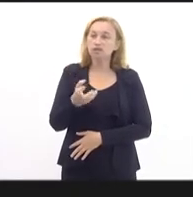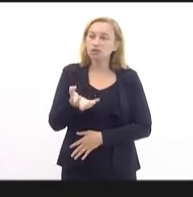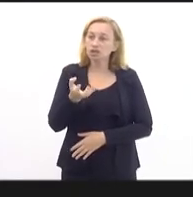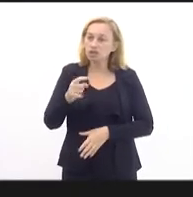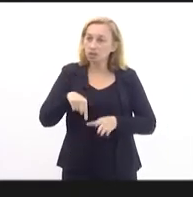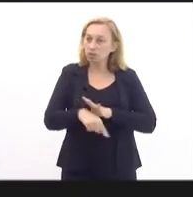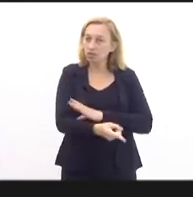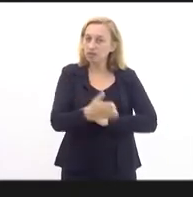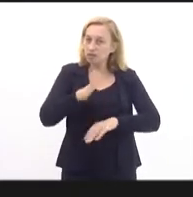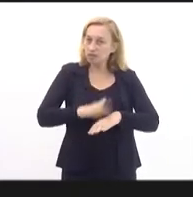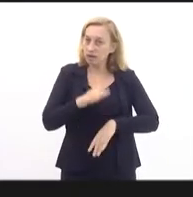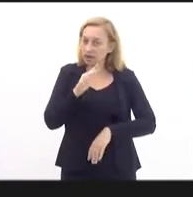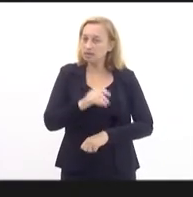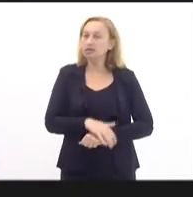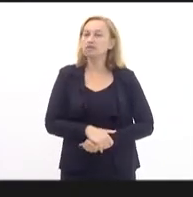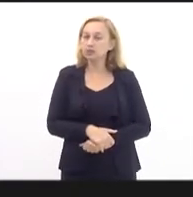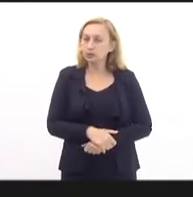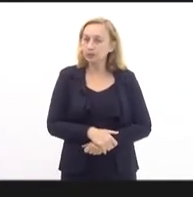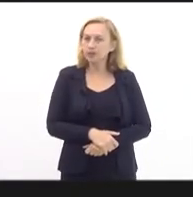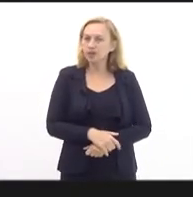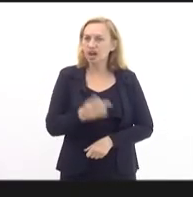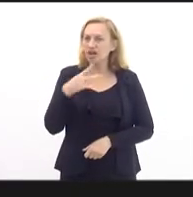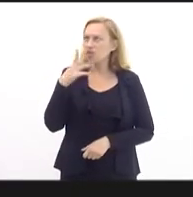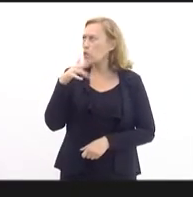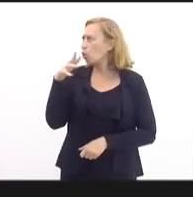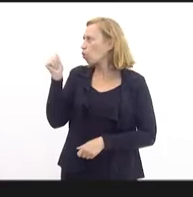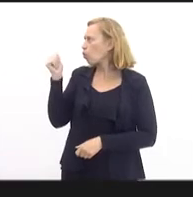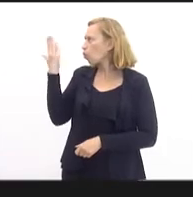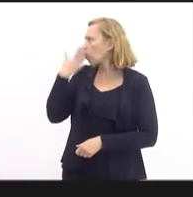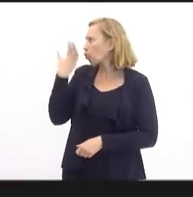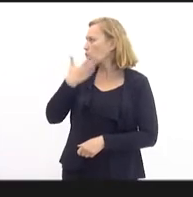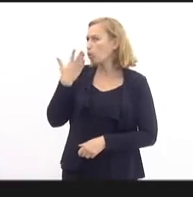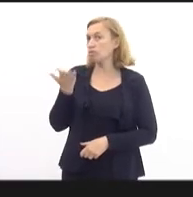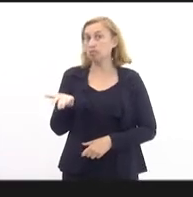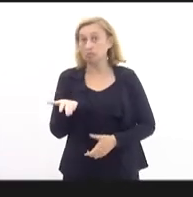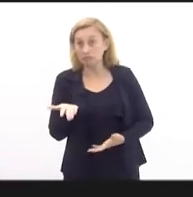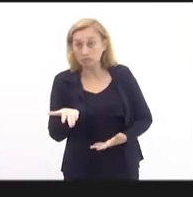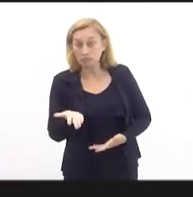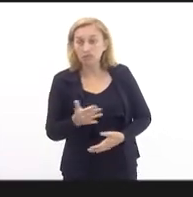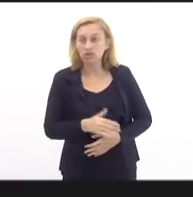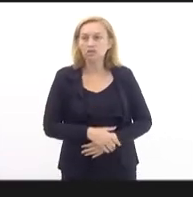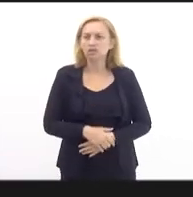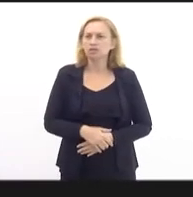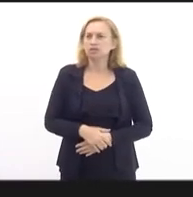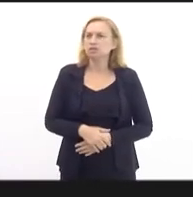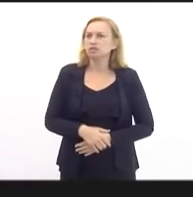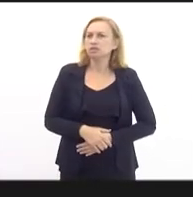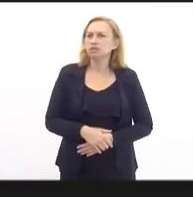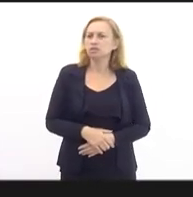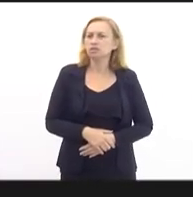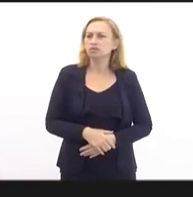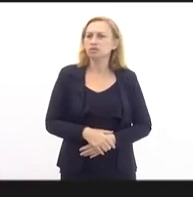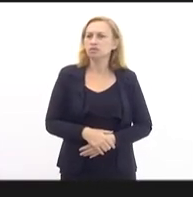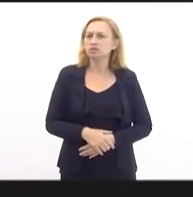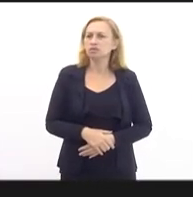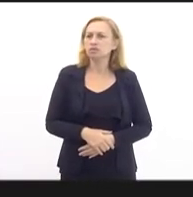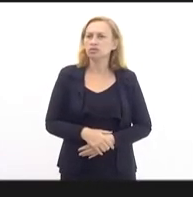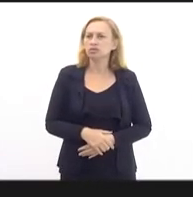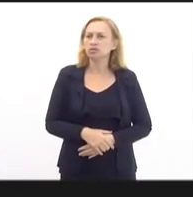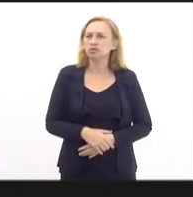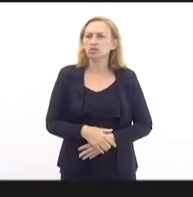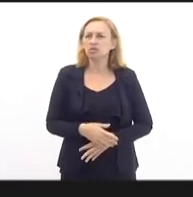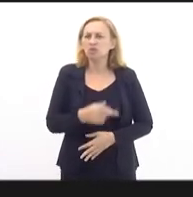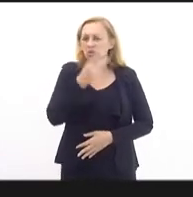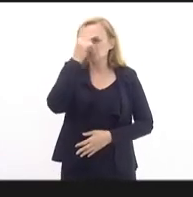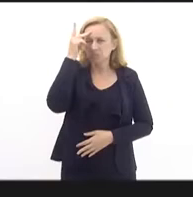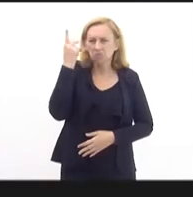um pouquinho mais. Ela disse que nunca viu, né, alguém, algum